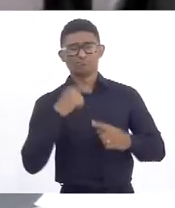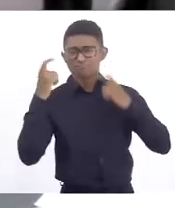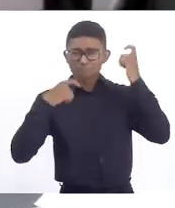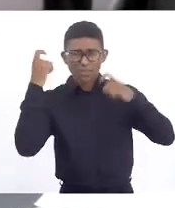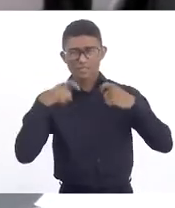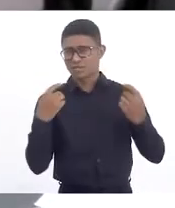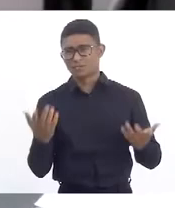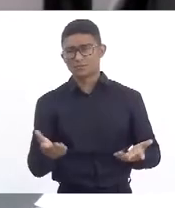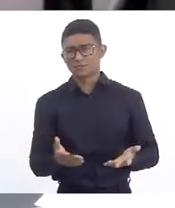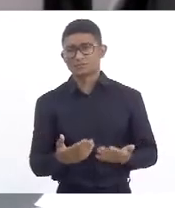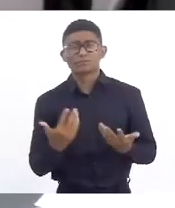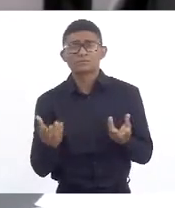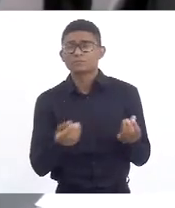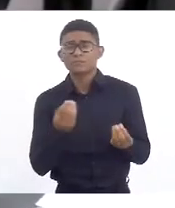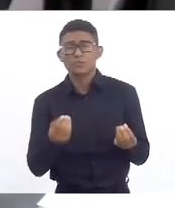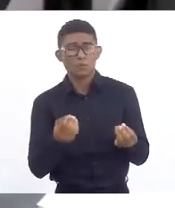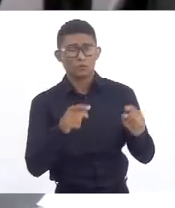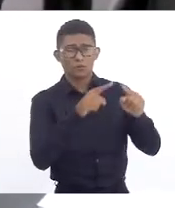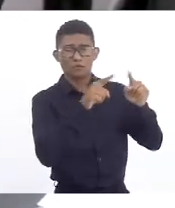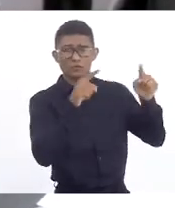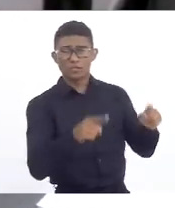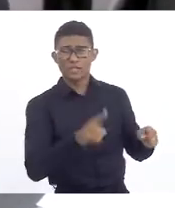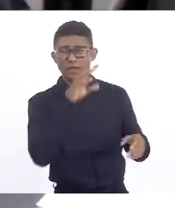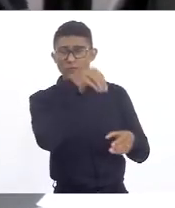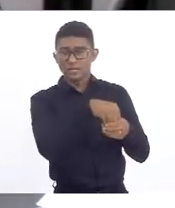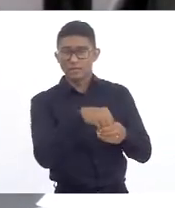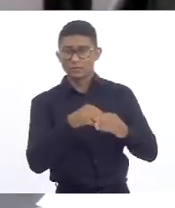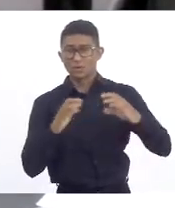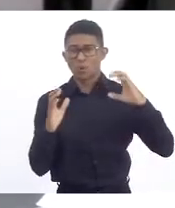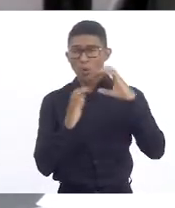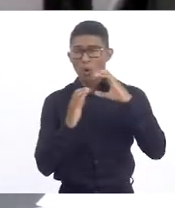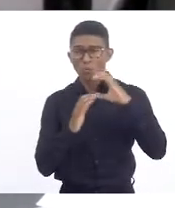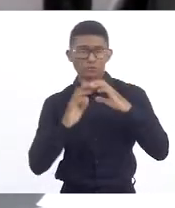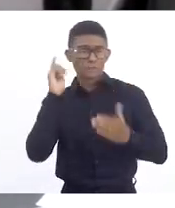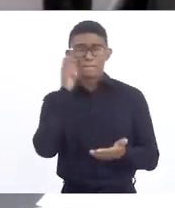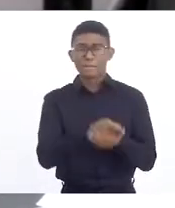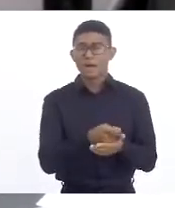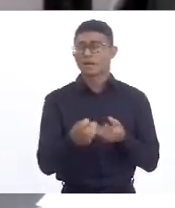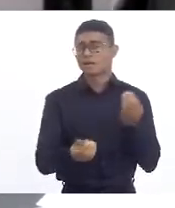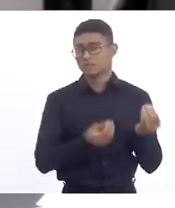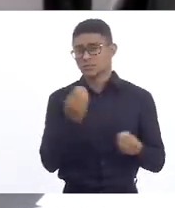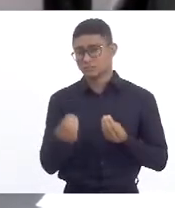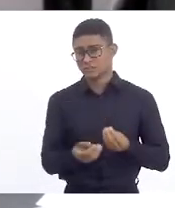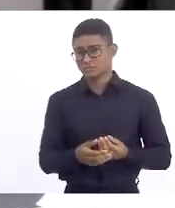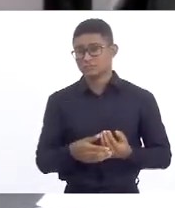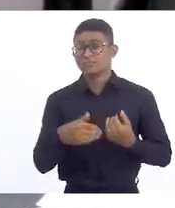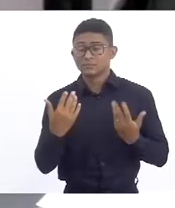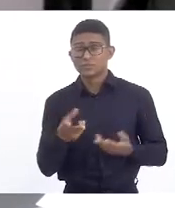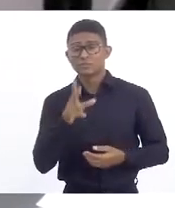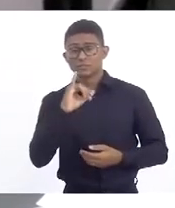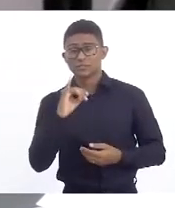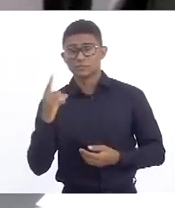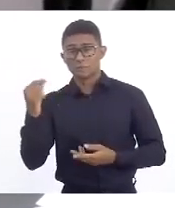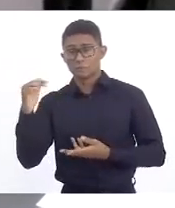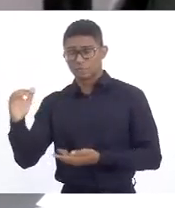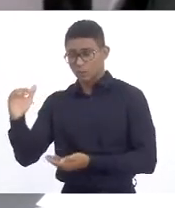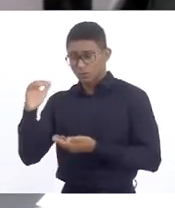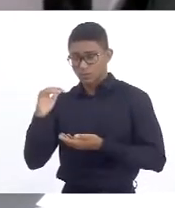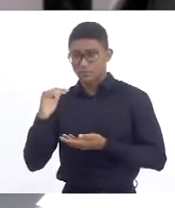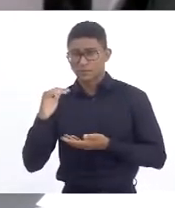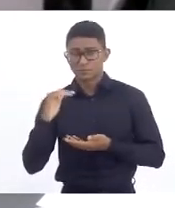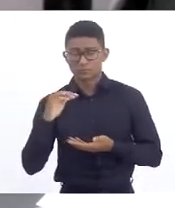pagar os funcionários do concurso público? Então, se você lançou no orçamento, no